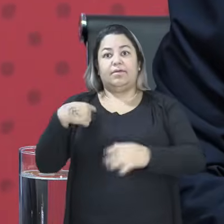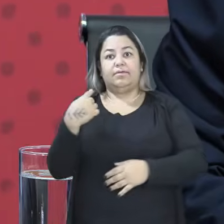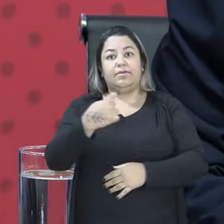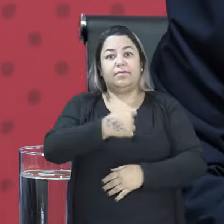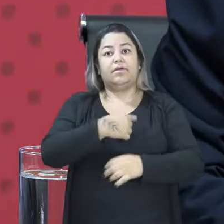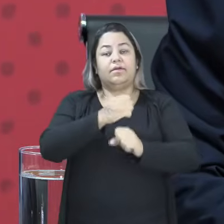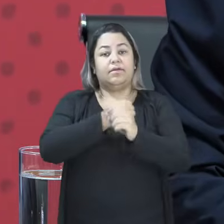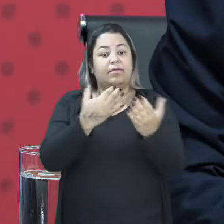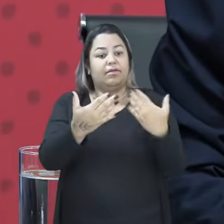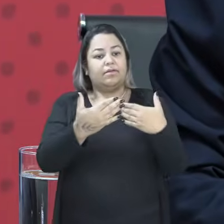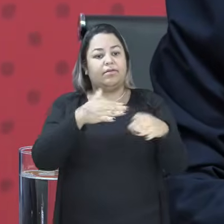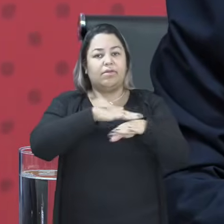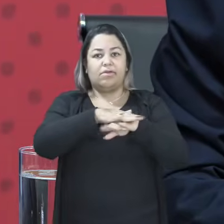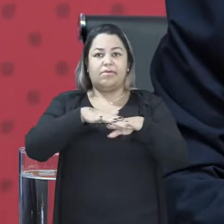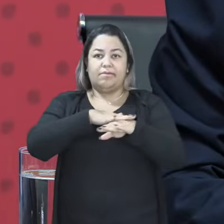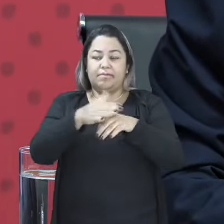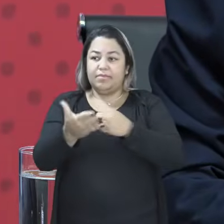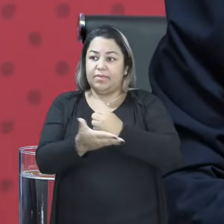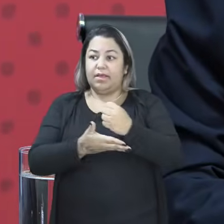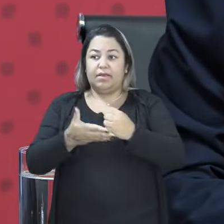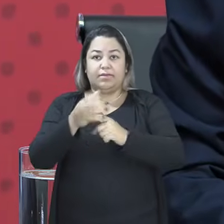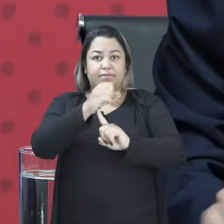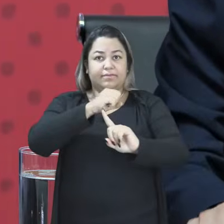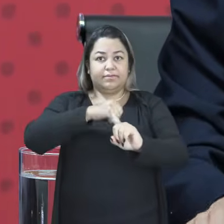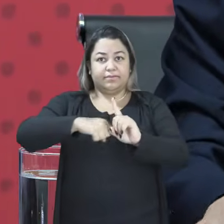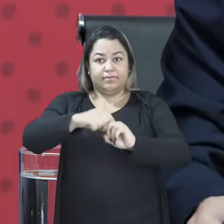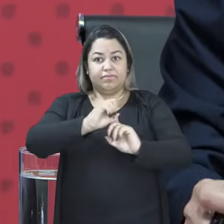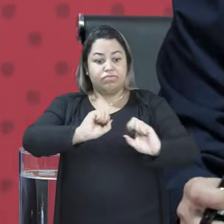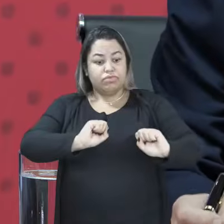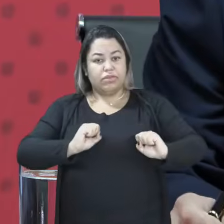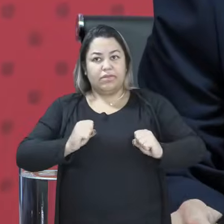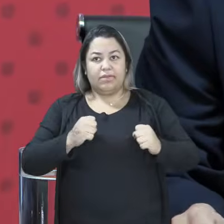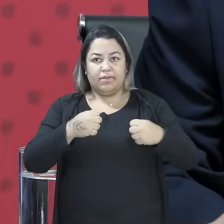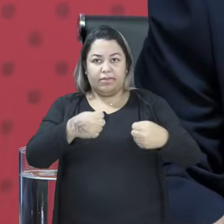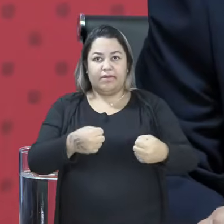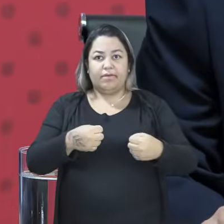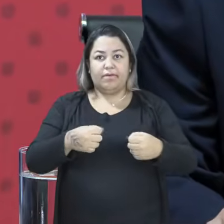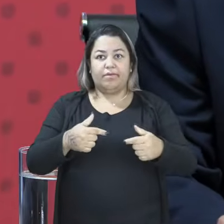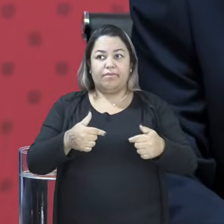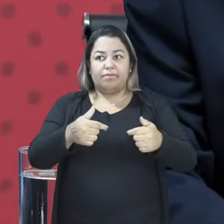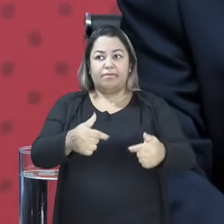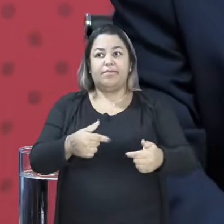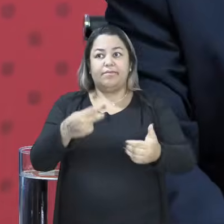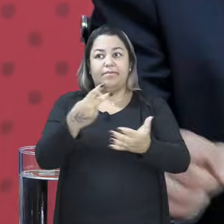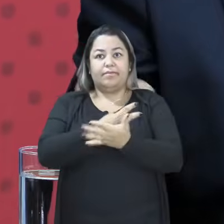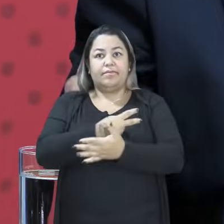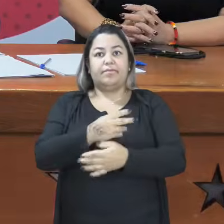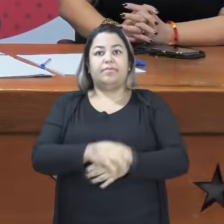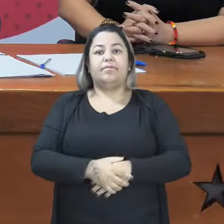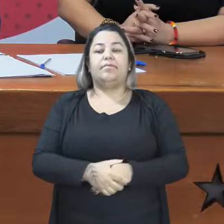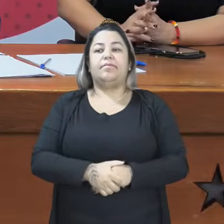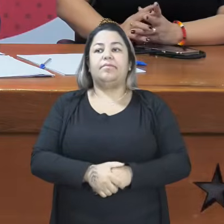base social, que a gente enfrente os desafios que estão colocados.